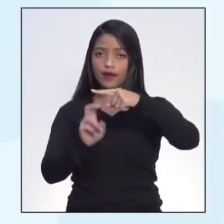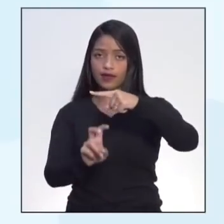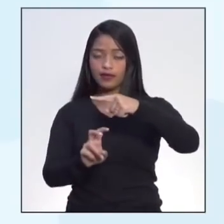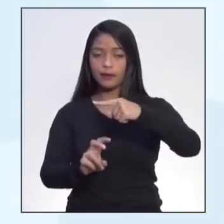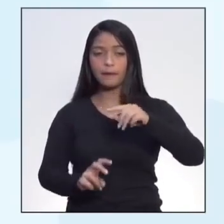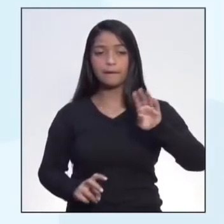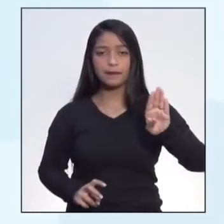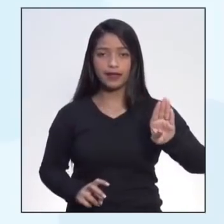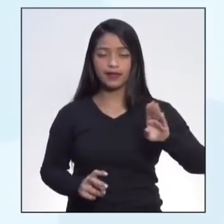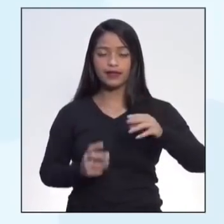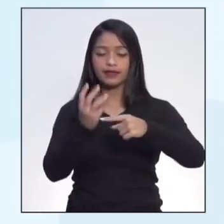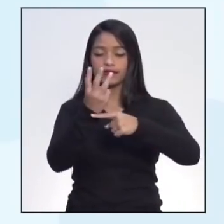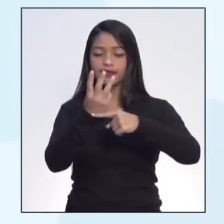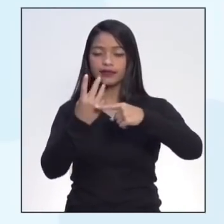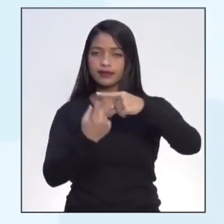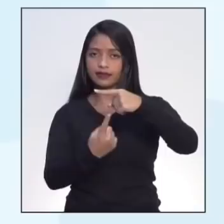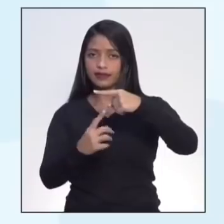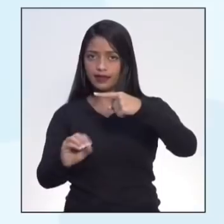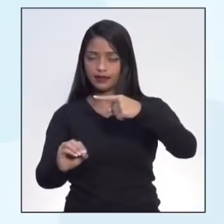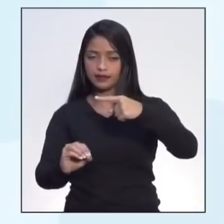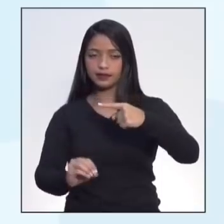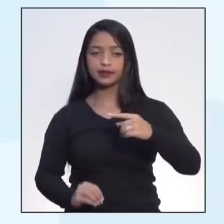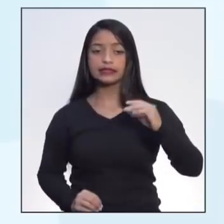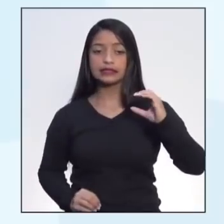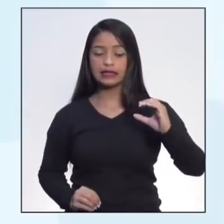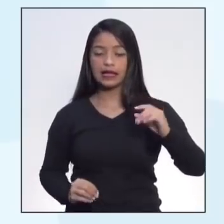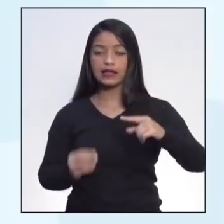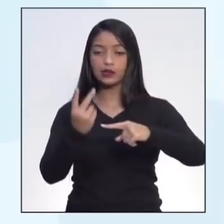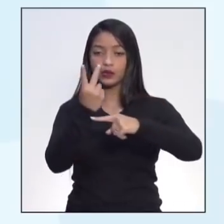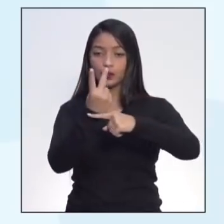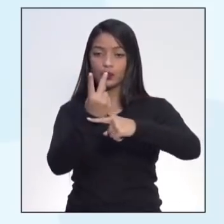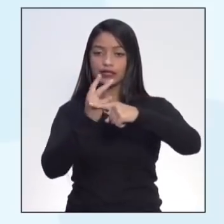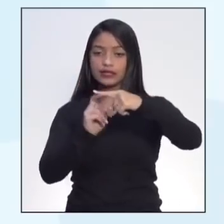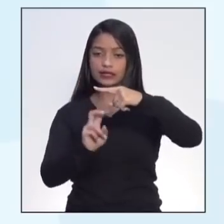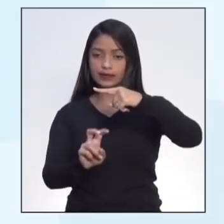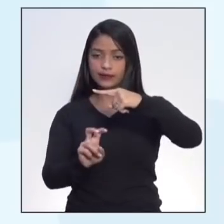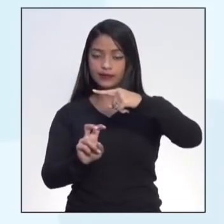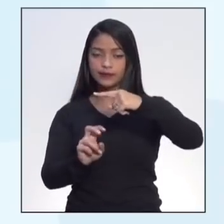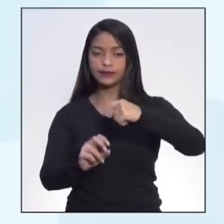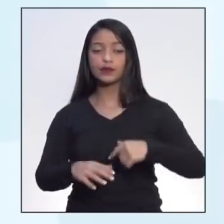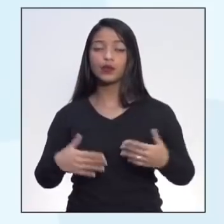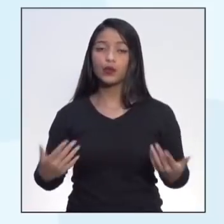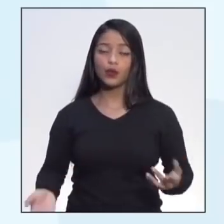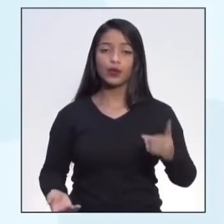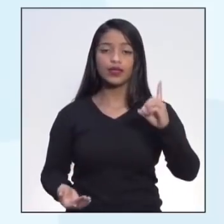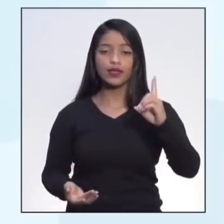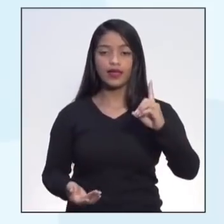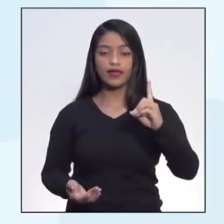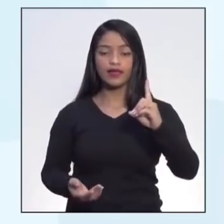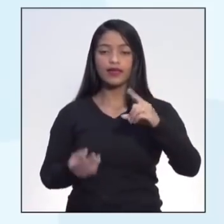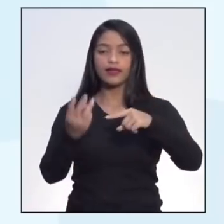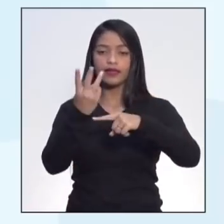B, 3/10, C, 2/5 ou D,